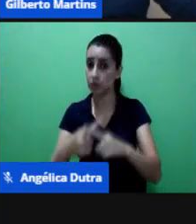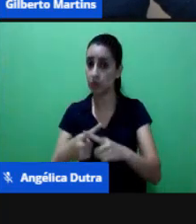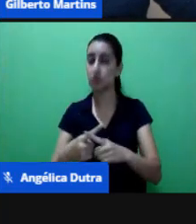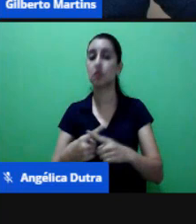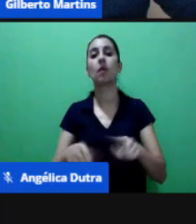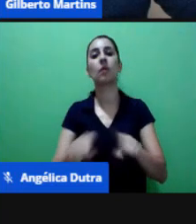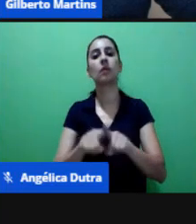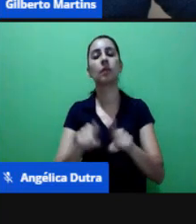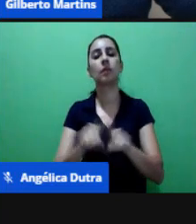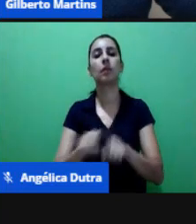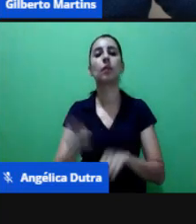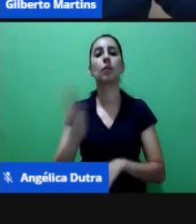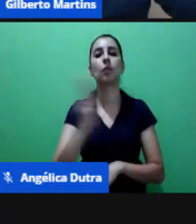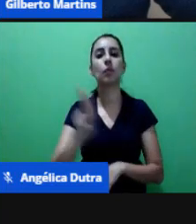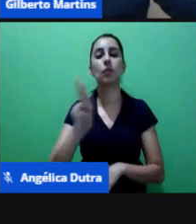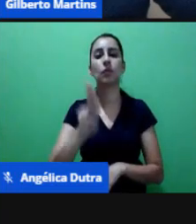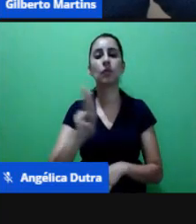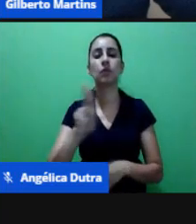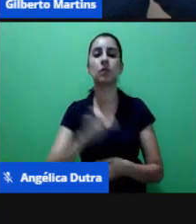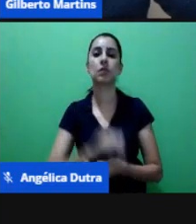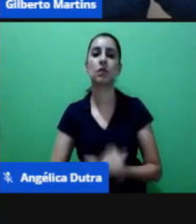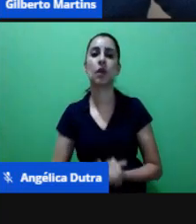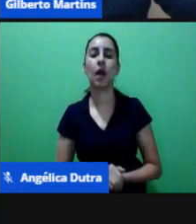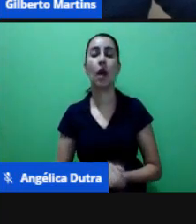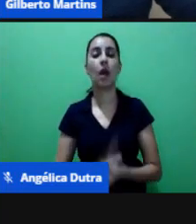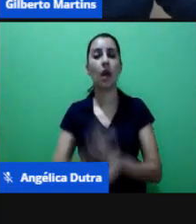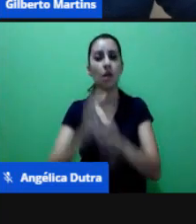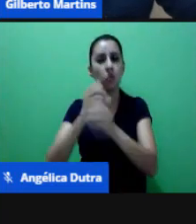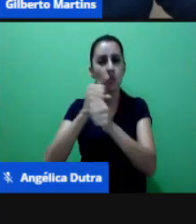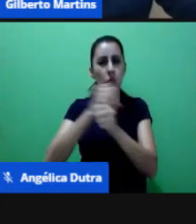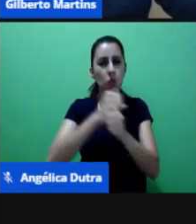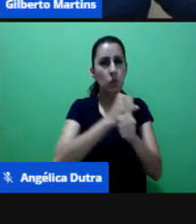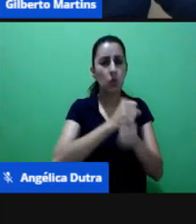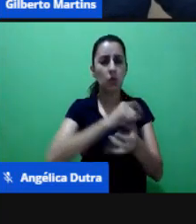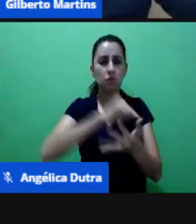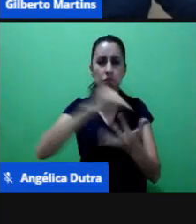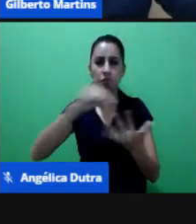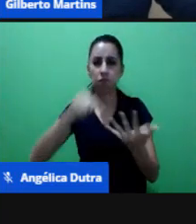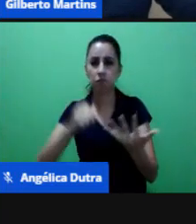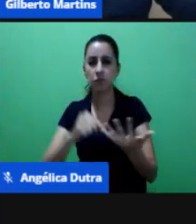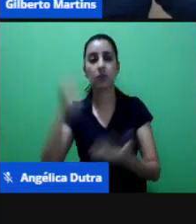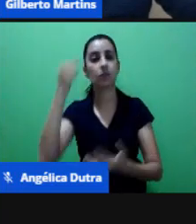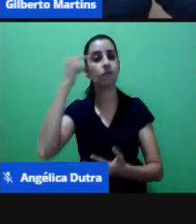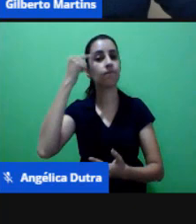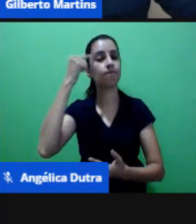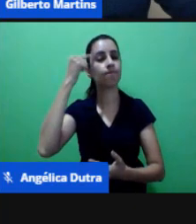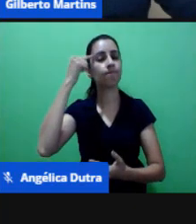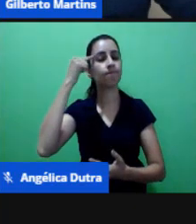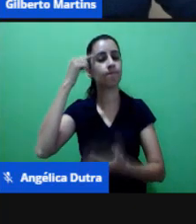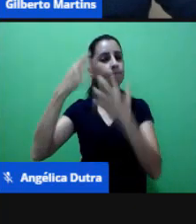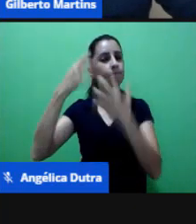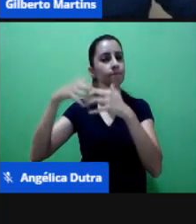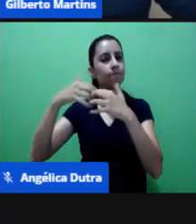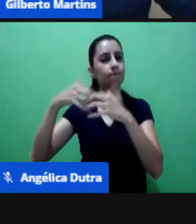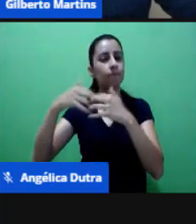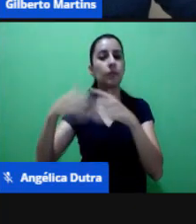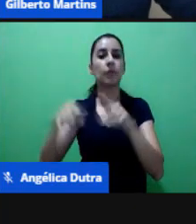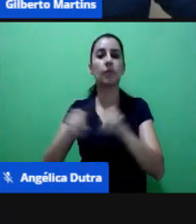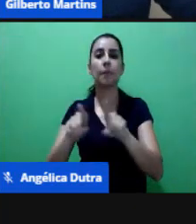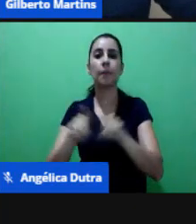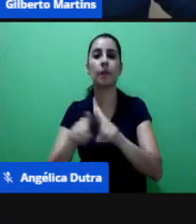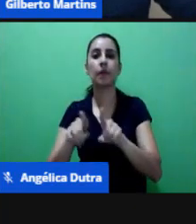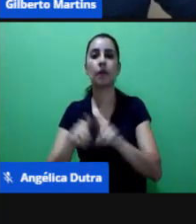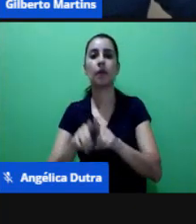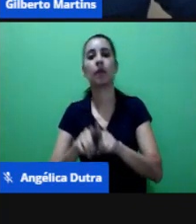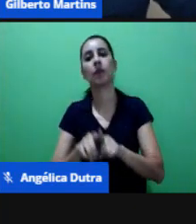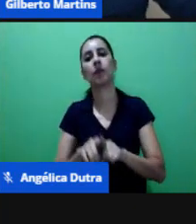de procedimentos diversos de cálculo, como cálculo mental, estimativa e